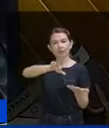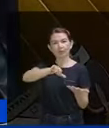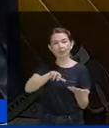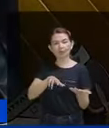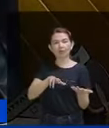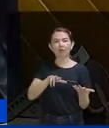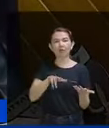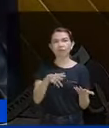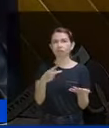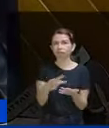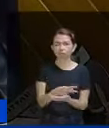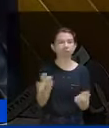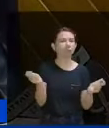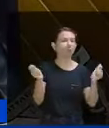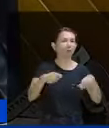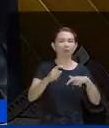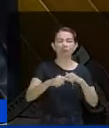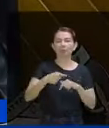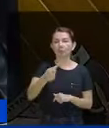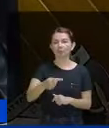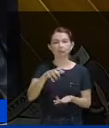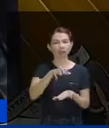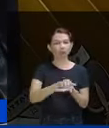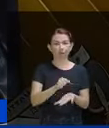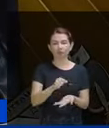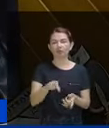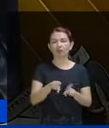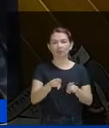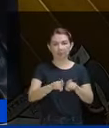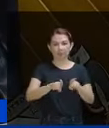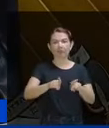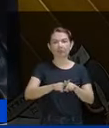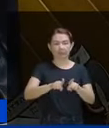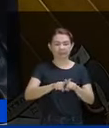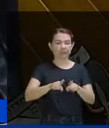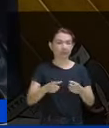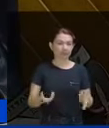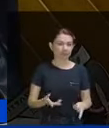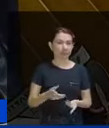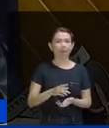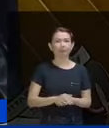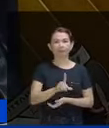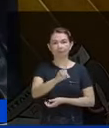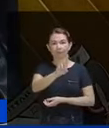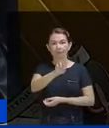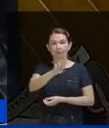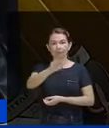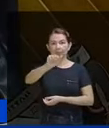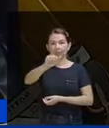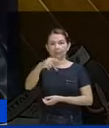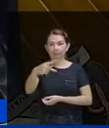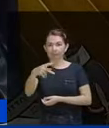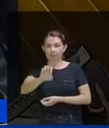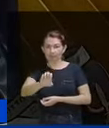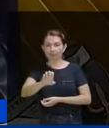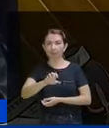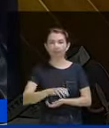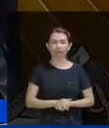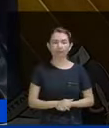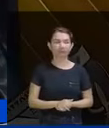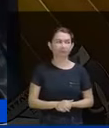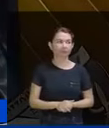as intercorrências posteriores ao registro e até mesmo a homologação do DRAP, tal